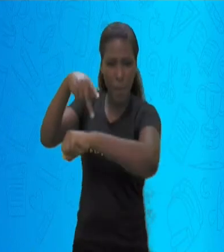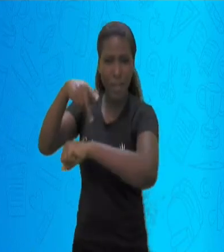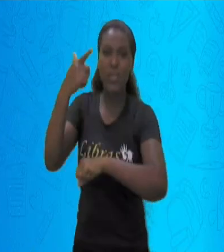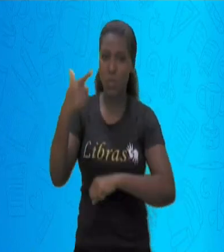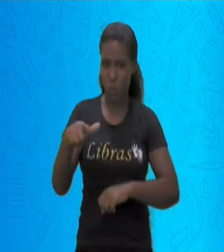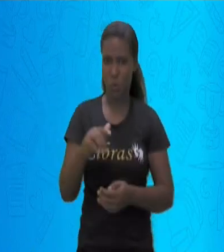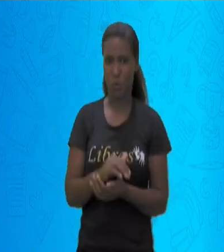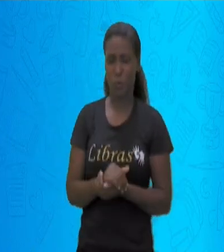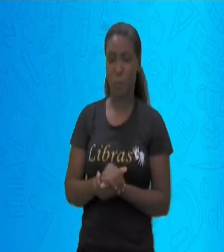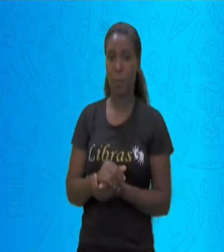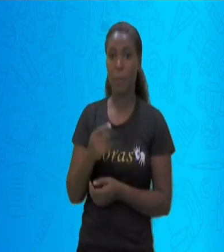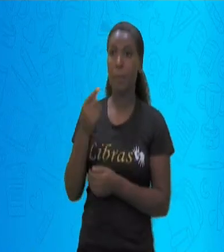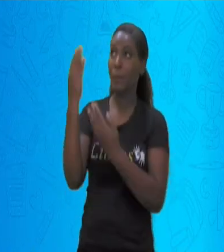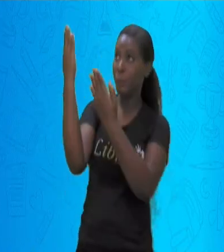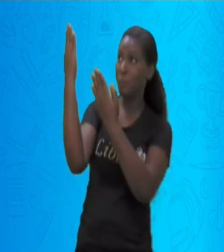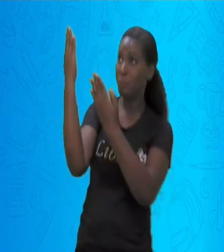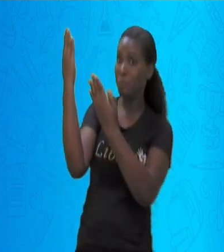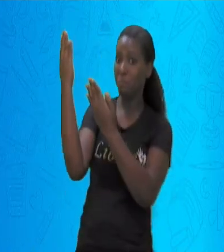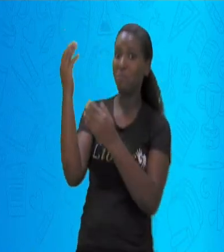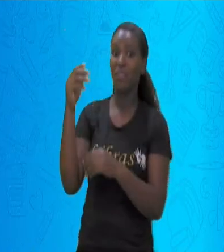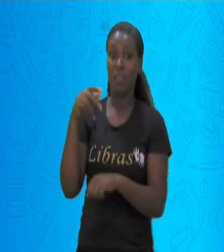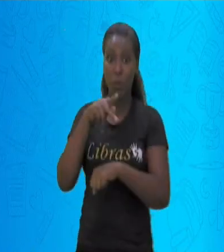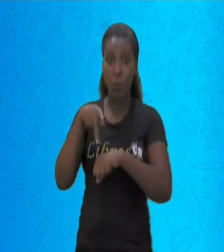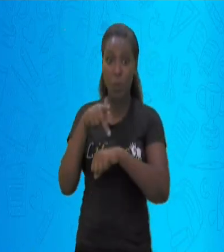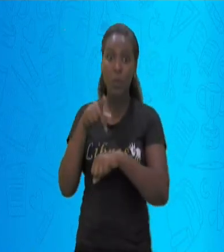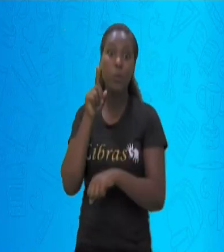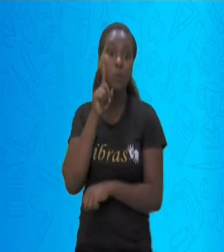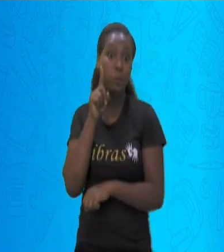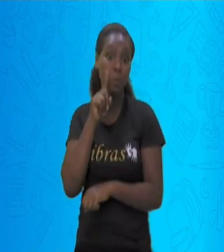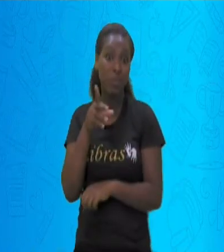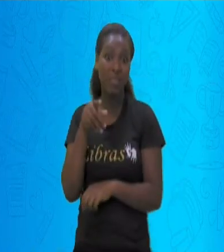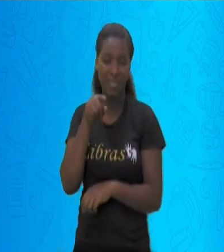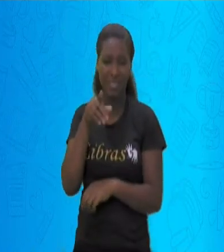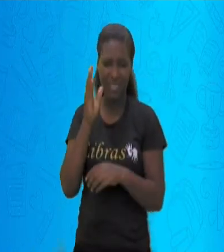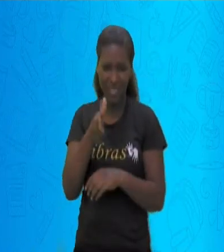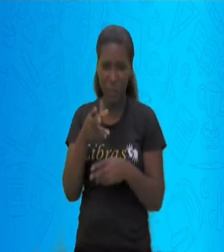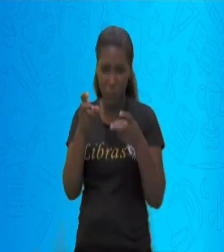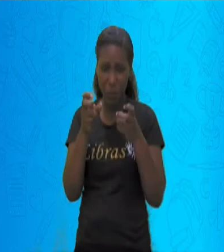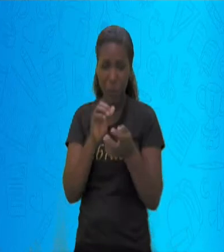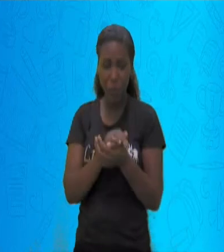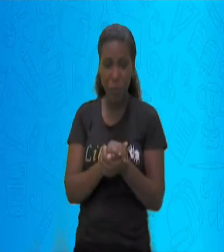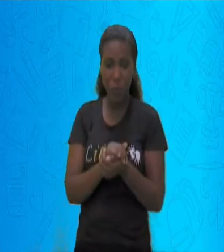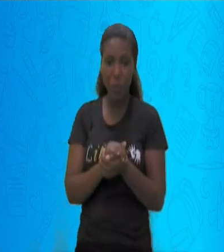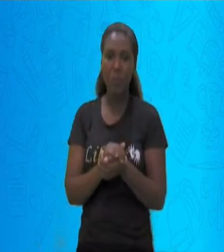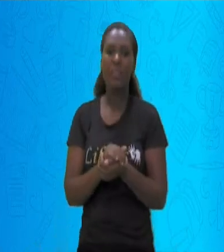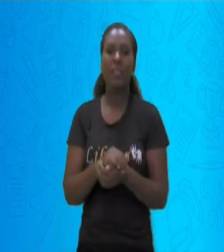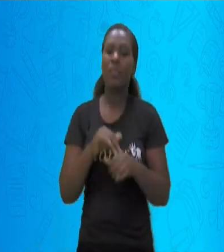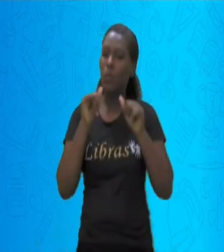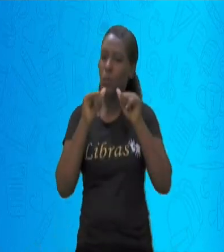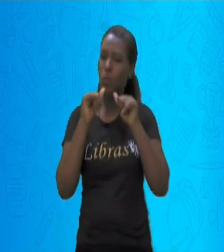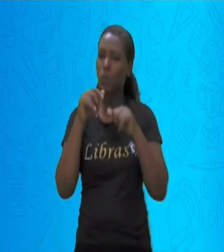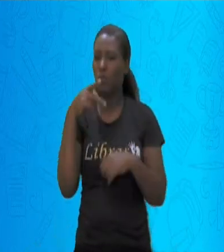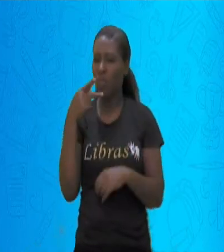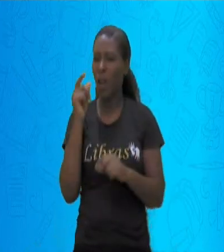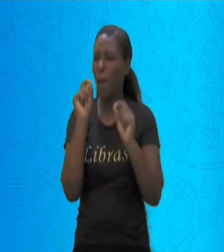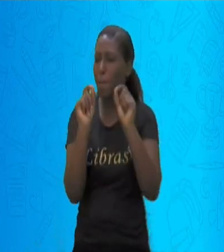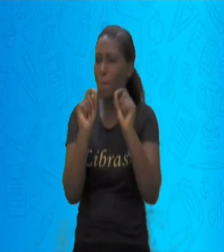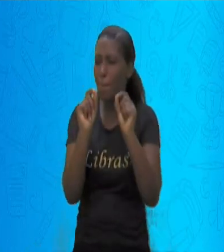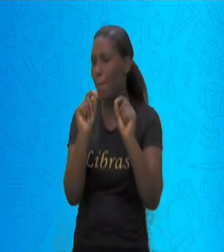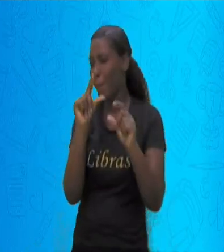ter observado a bandeira do país dos Estados Unidos. Então vamos falar um pouquinho sobre ela para vocês entenderem que